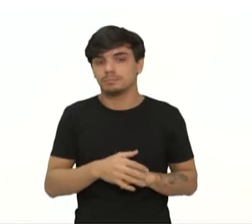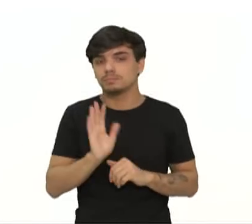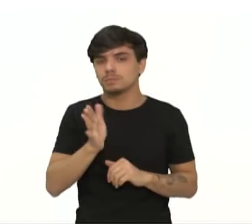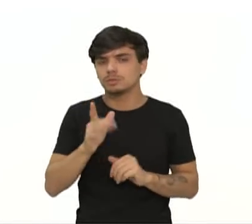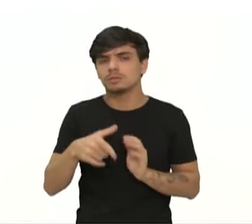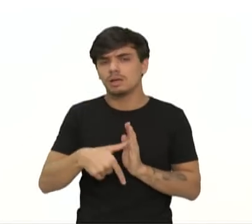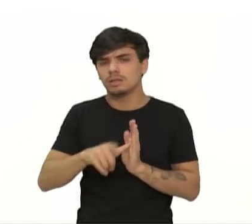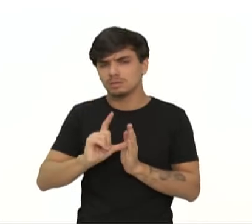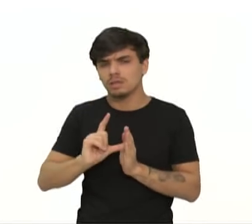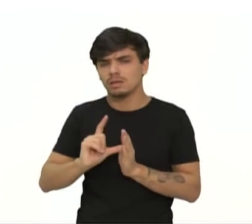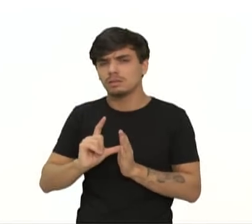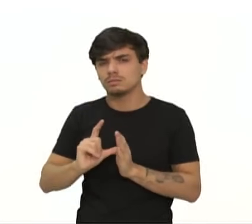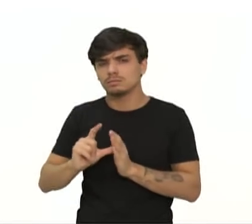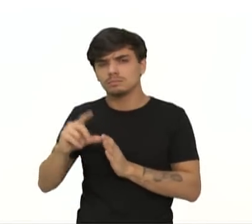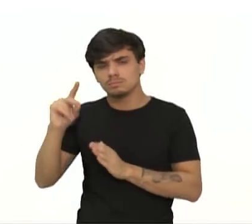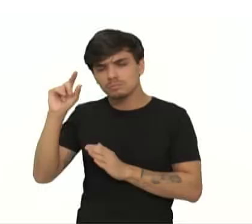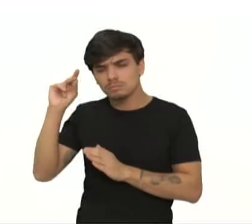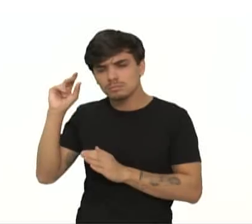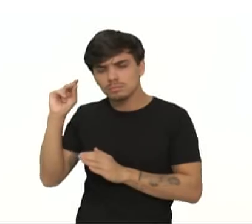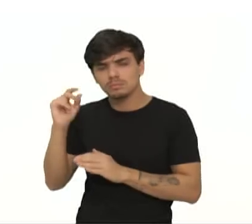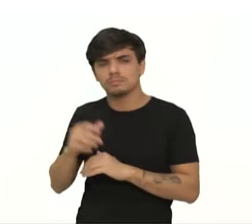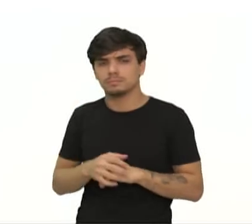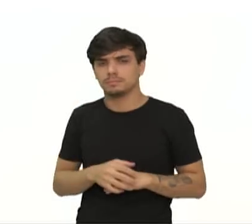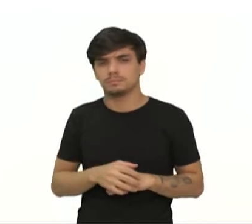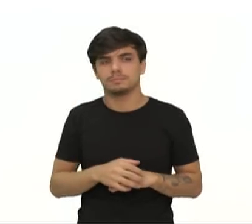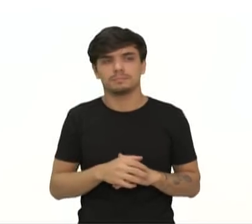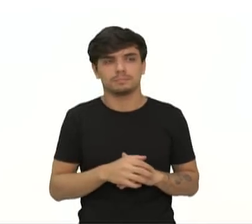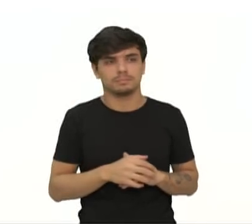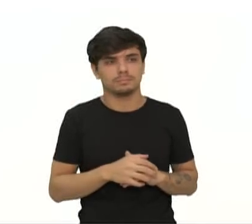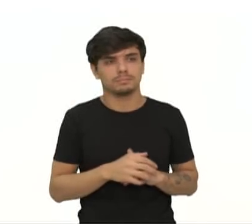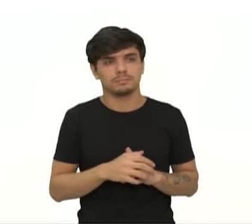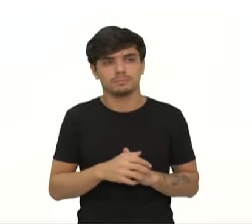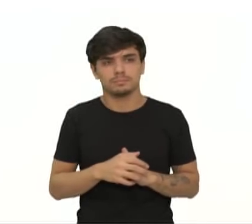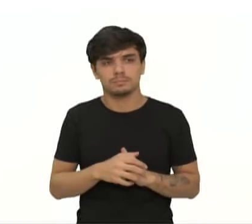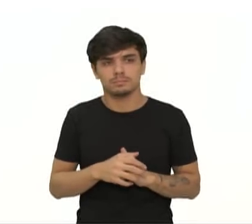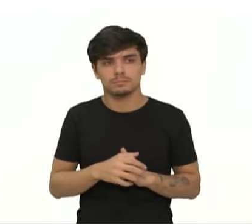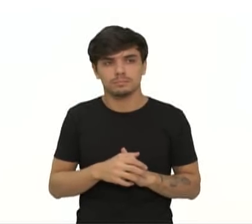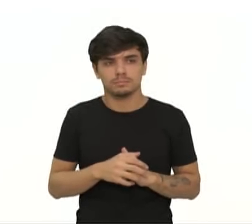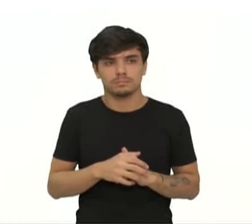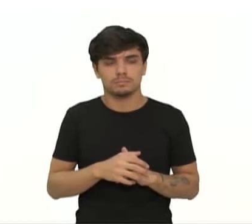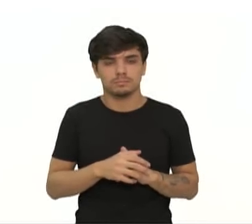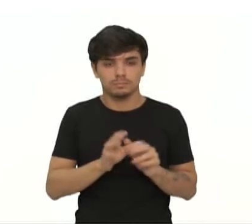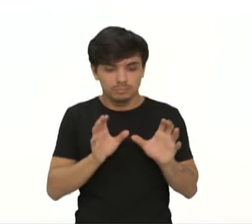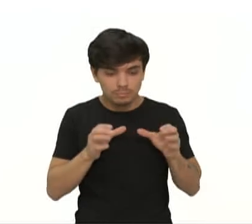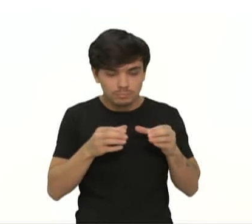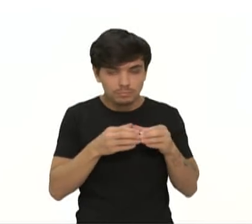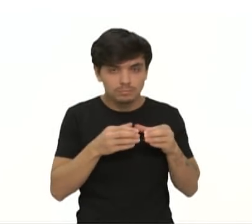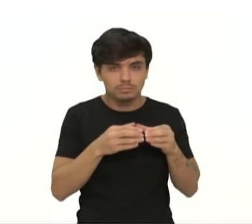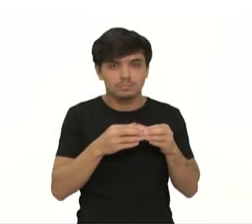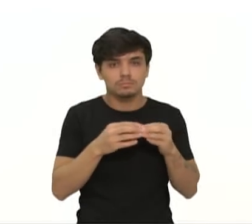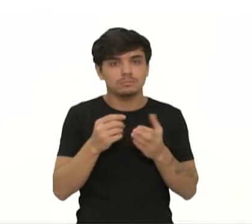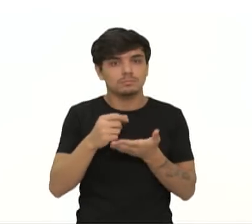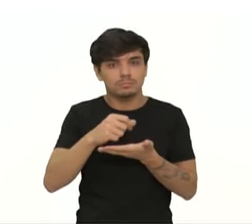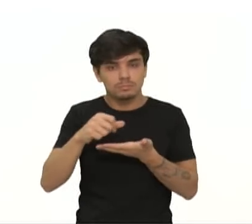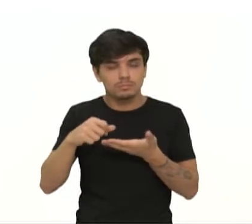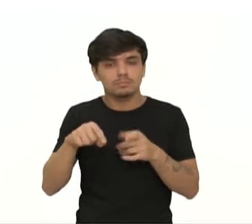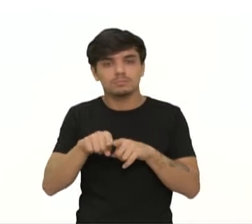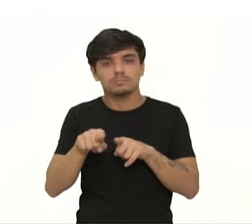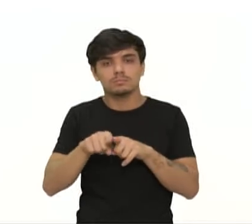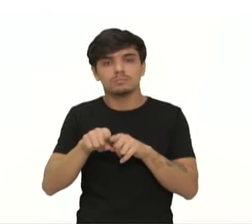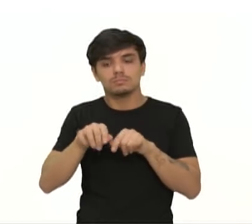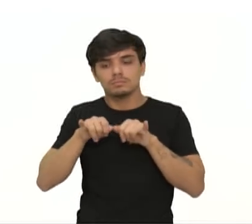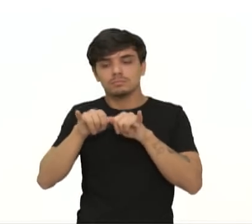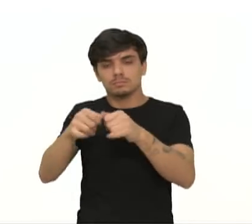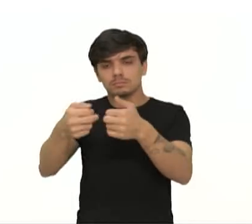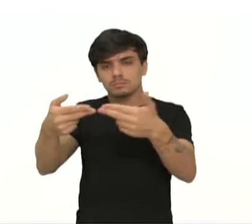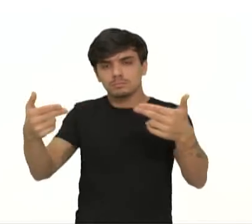vinha crescendo desde as feiras medievais, lembra? O acúmulo de capitais por meio da circulação de